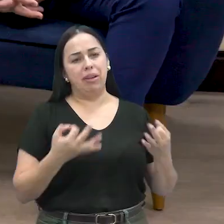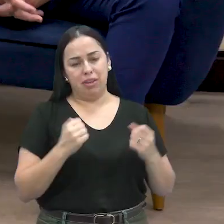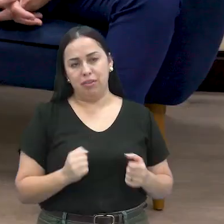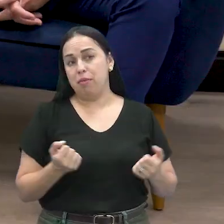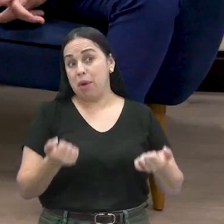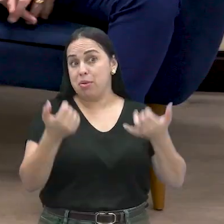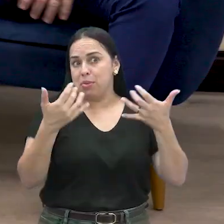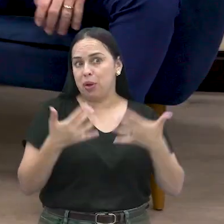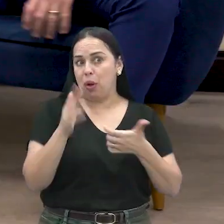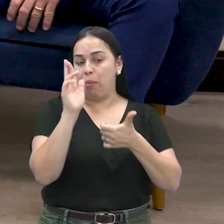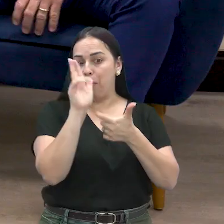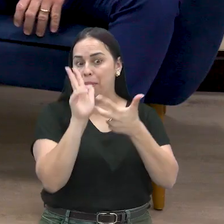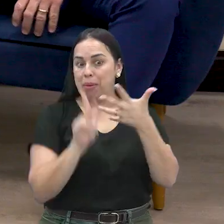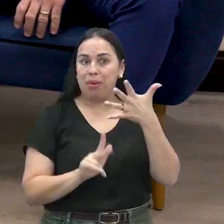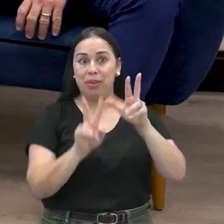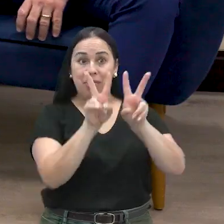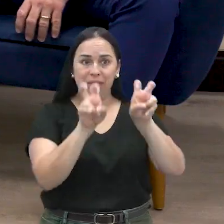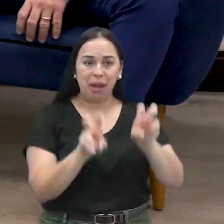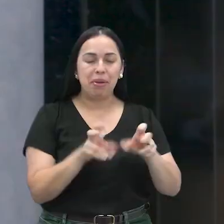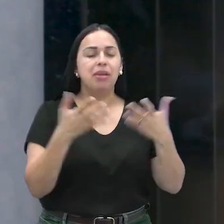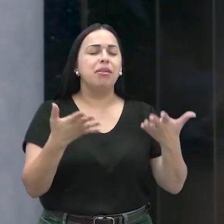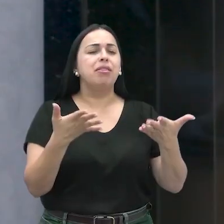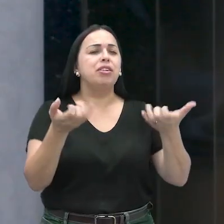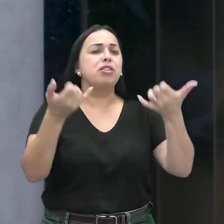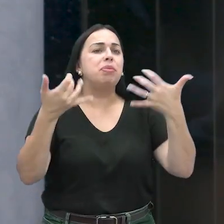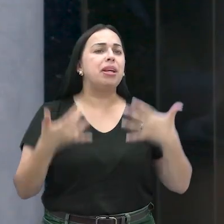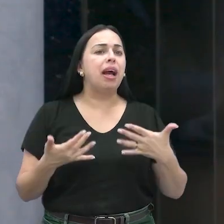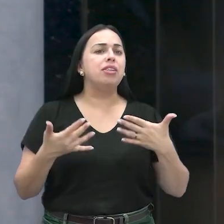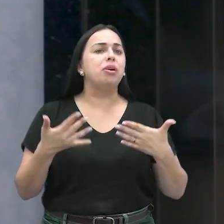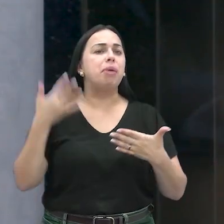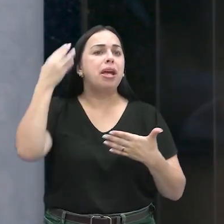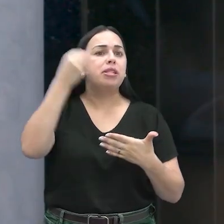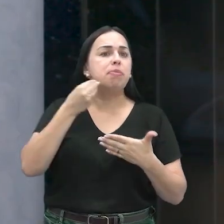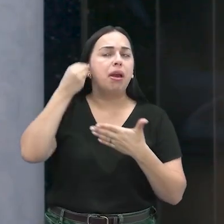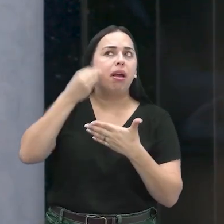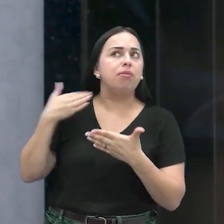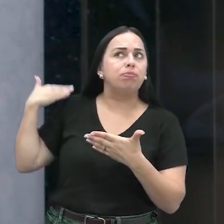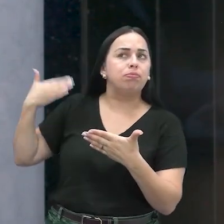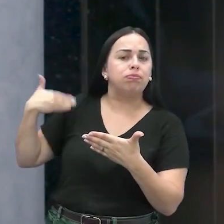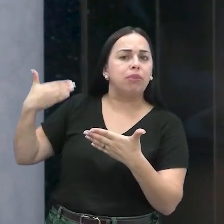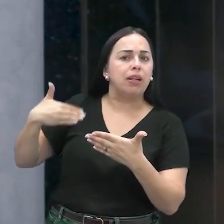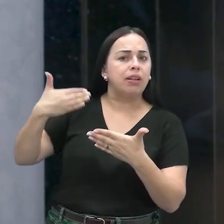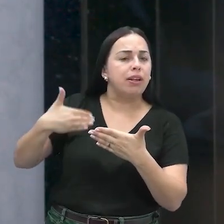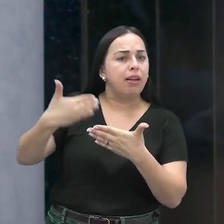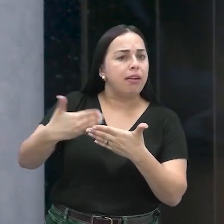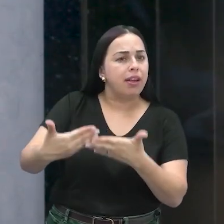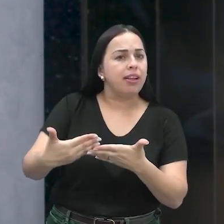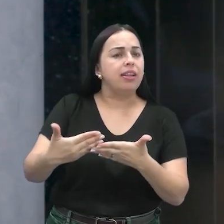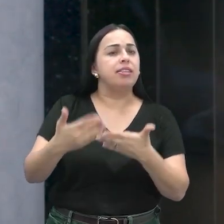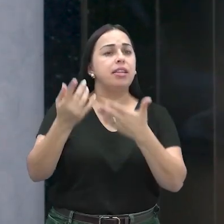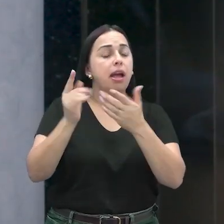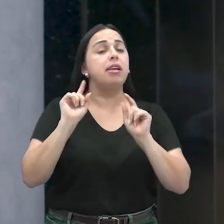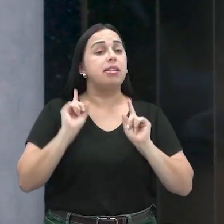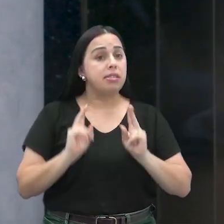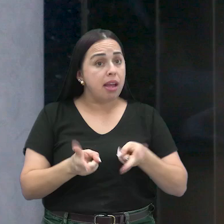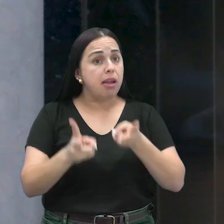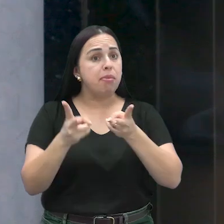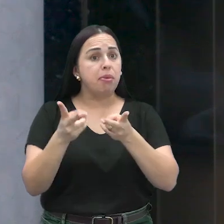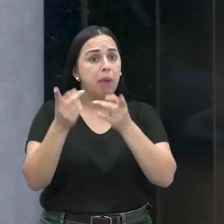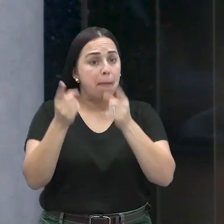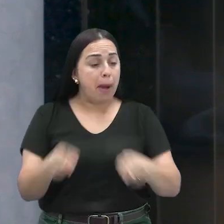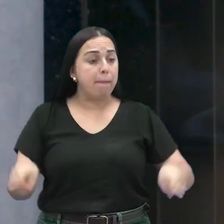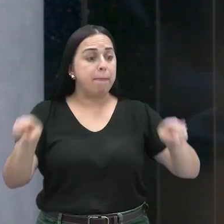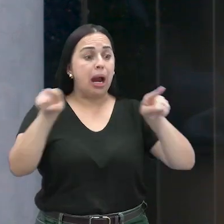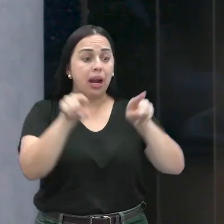mandato. Perfeito, vamos falar sobre muita coisa. Primeiro, contando um pouquinho da trajetória do senhor, Você sempre teve um